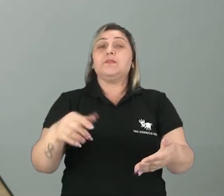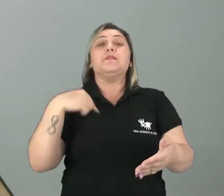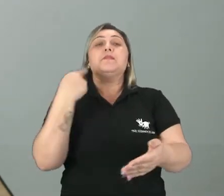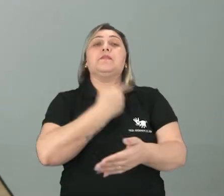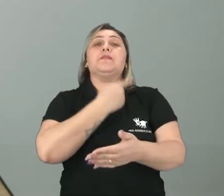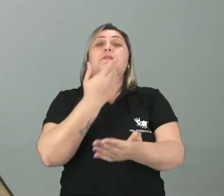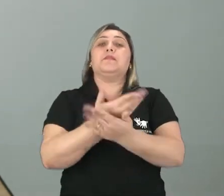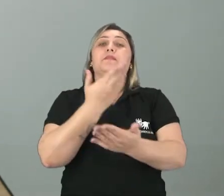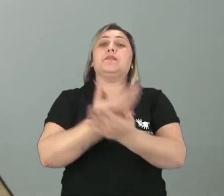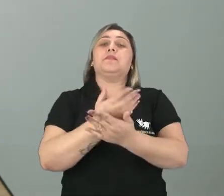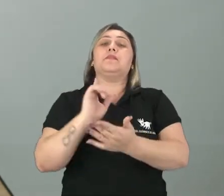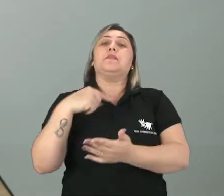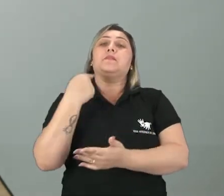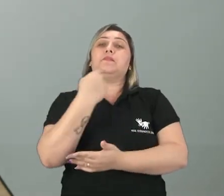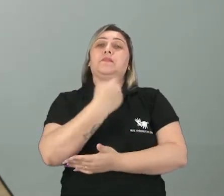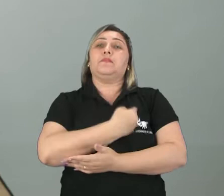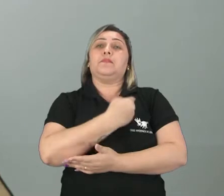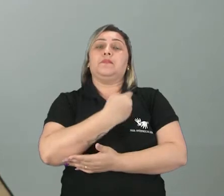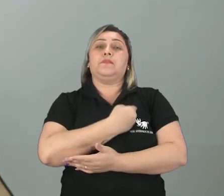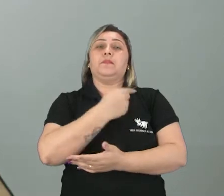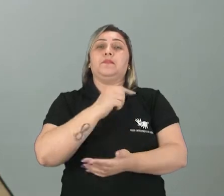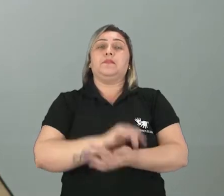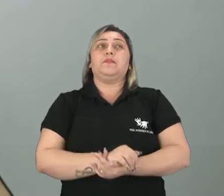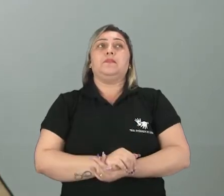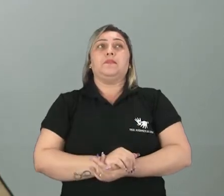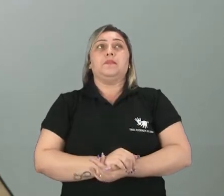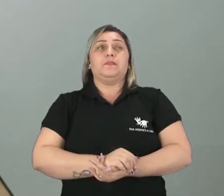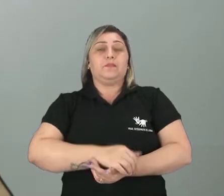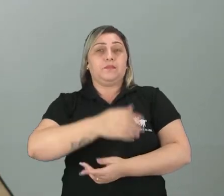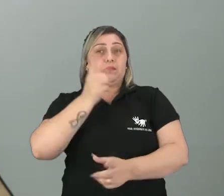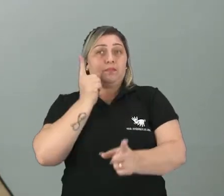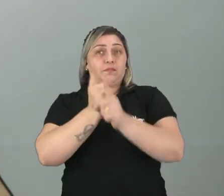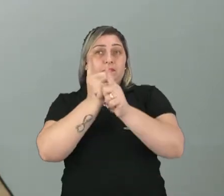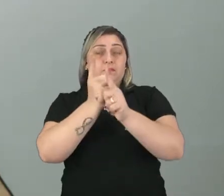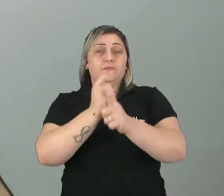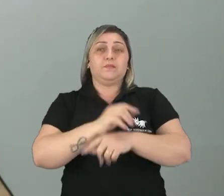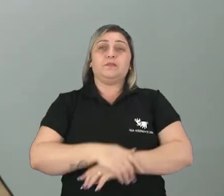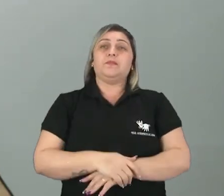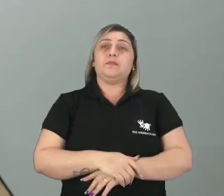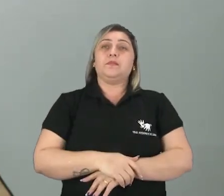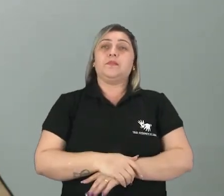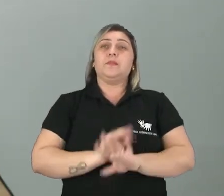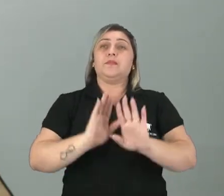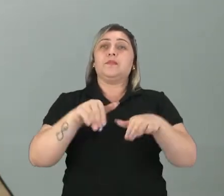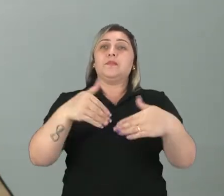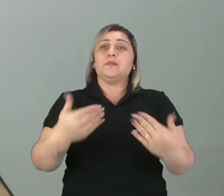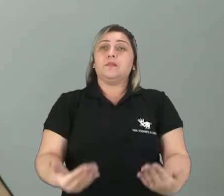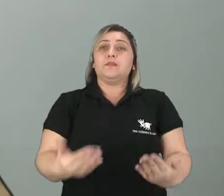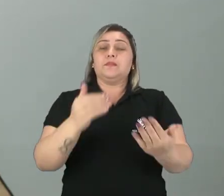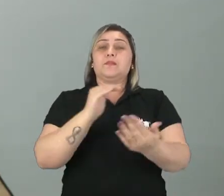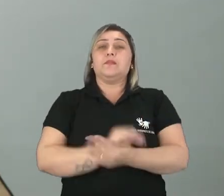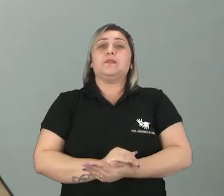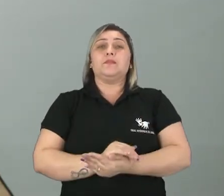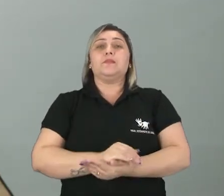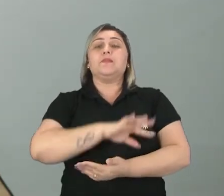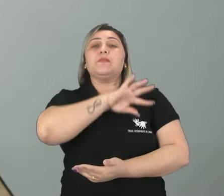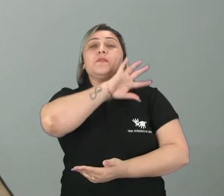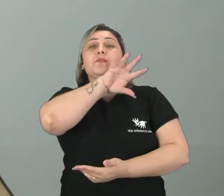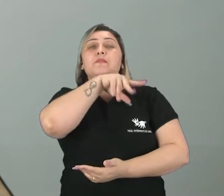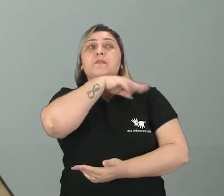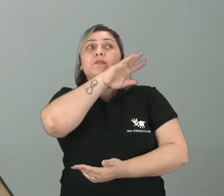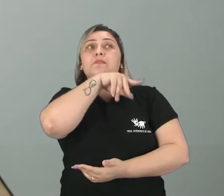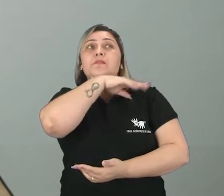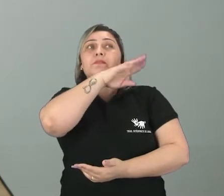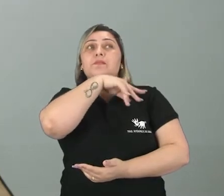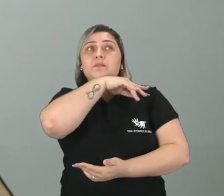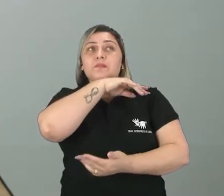na nossa atividade nós vamos descobrir qual é a direção que os animais e